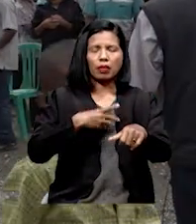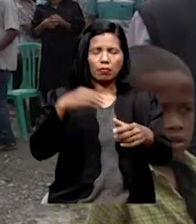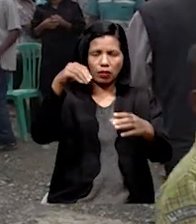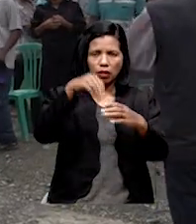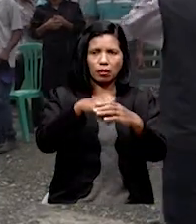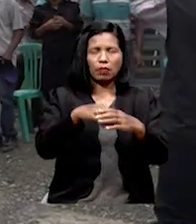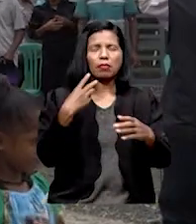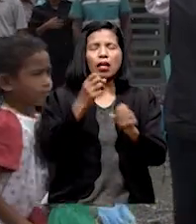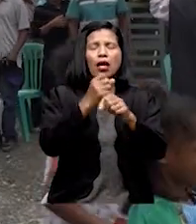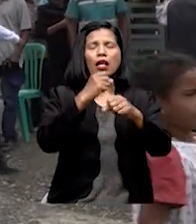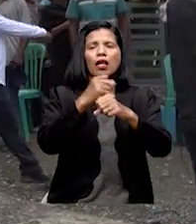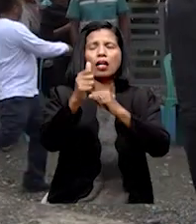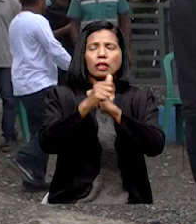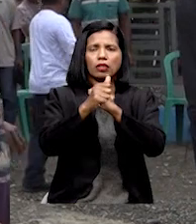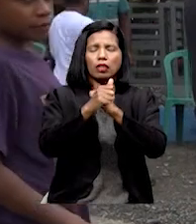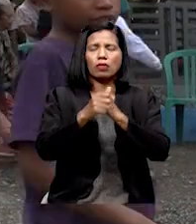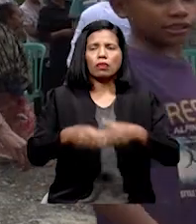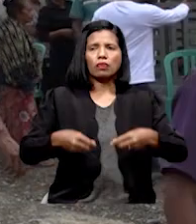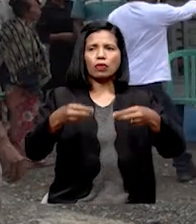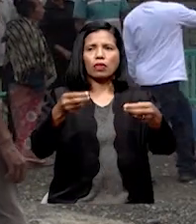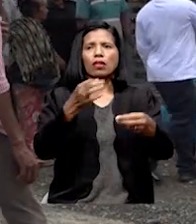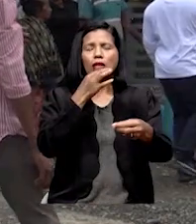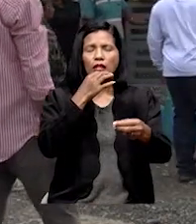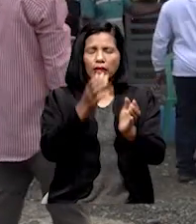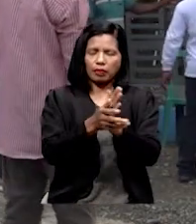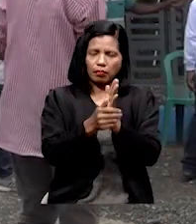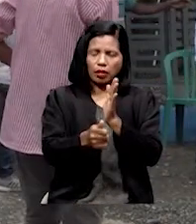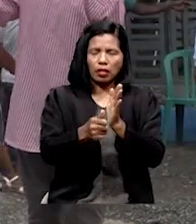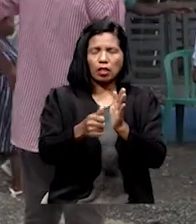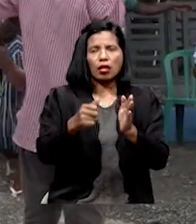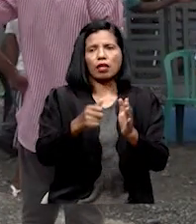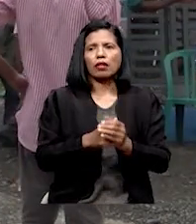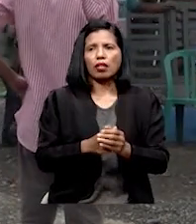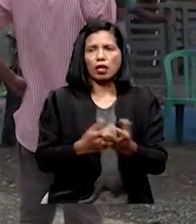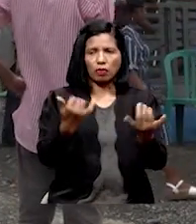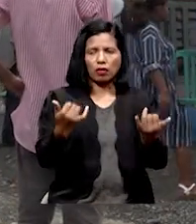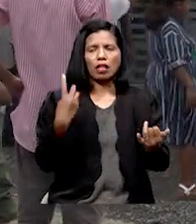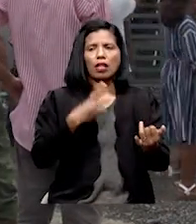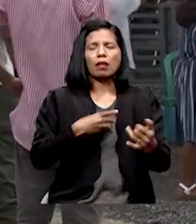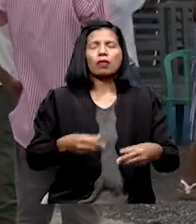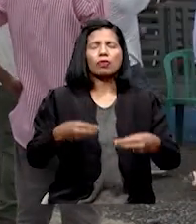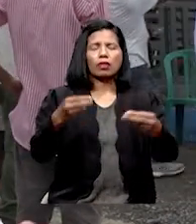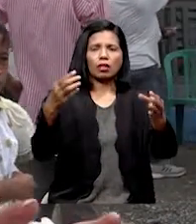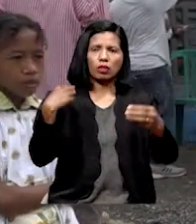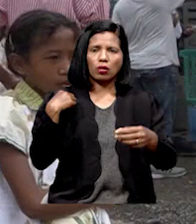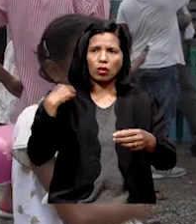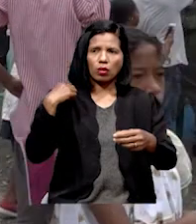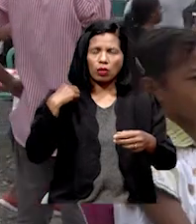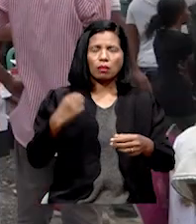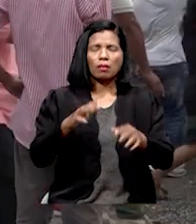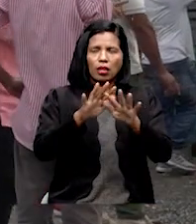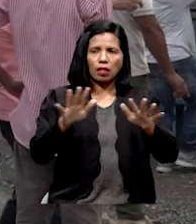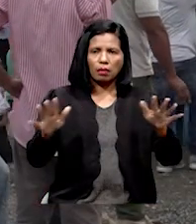ação social, for ahahan, for fos, for mina, for bots, mas o inerau a minha for de roupas, roupas para lavar,